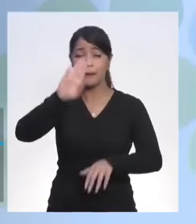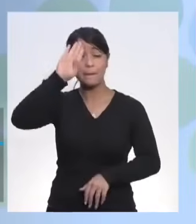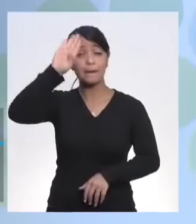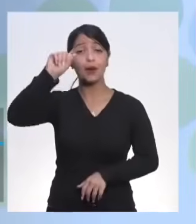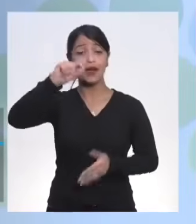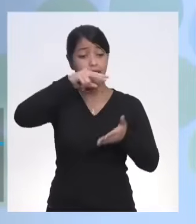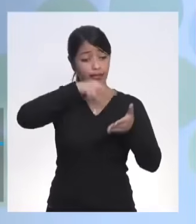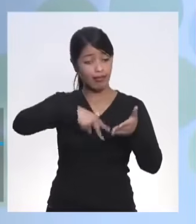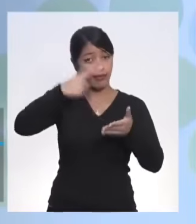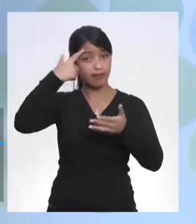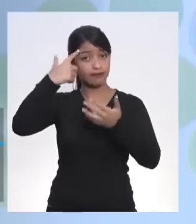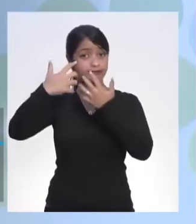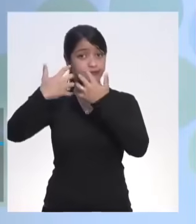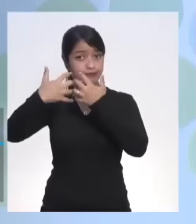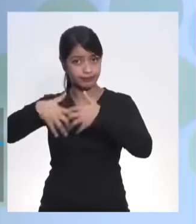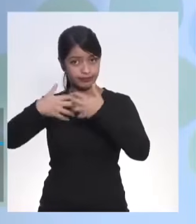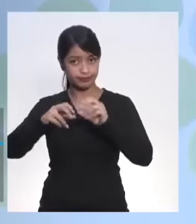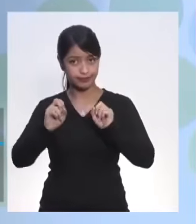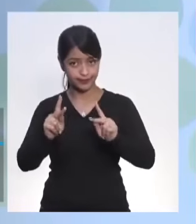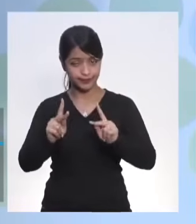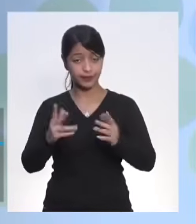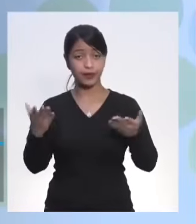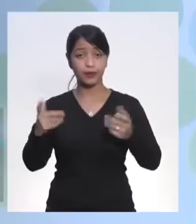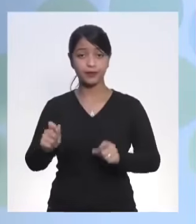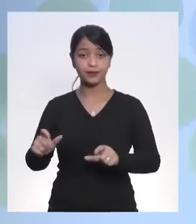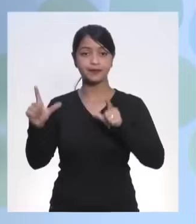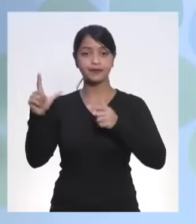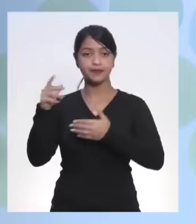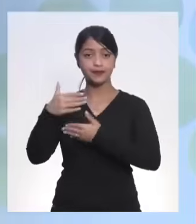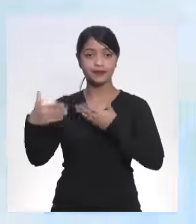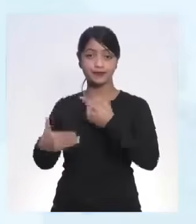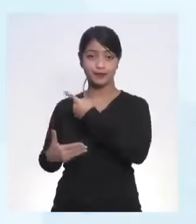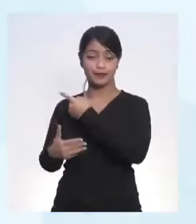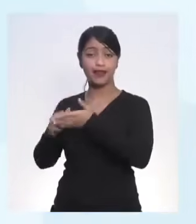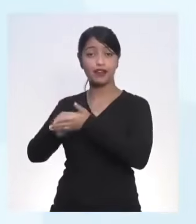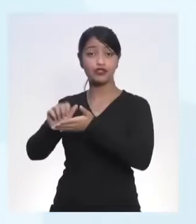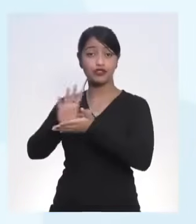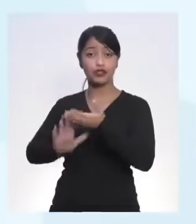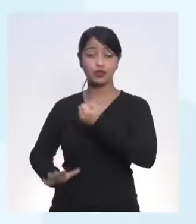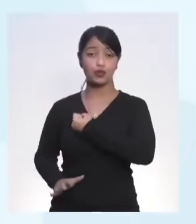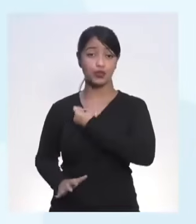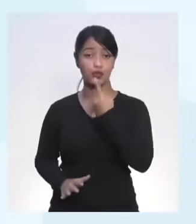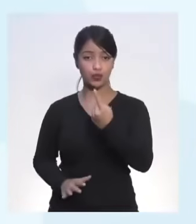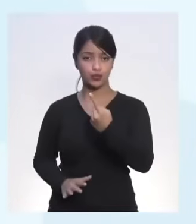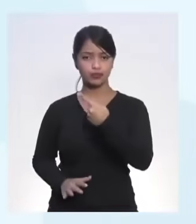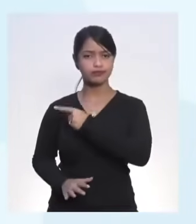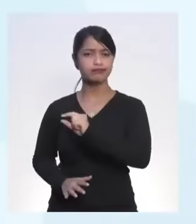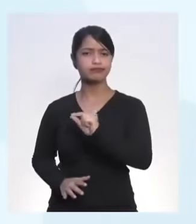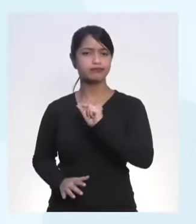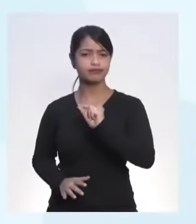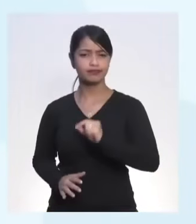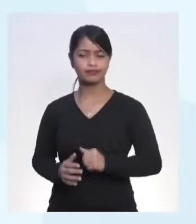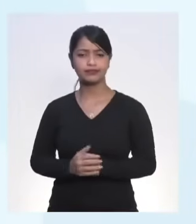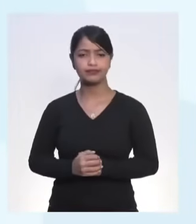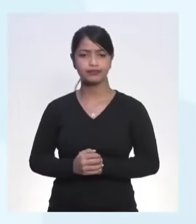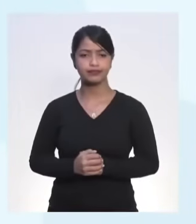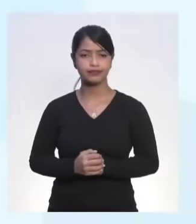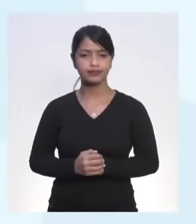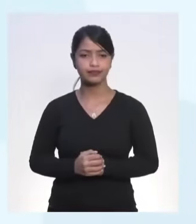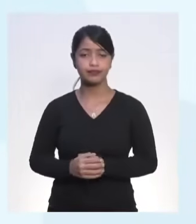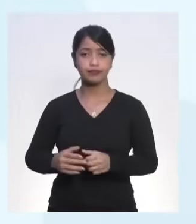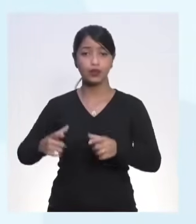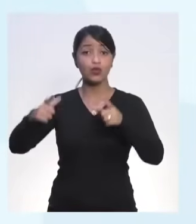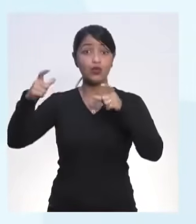interpretação. Na tela de vocês vai aparecer a primeira atividade, que é a seguinte. Então, dentro de um poço lá,